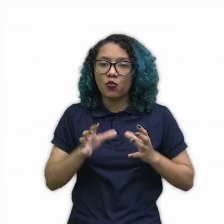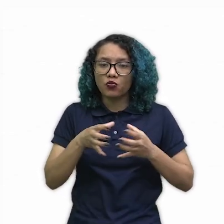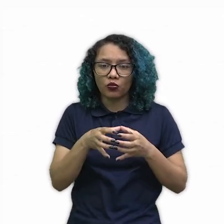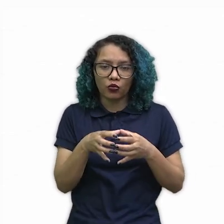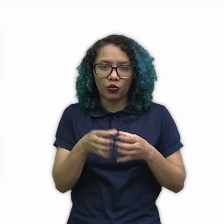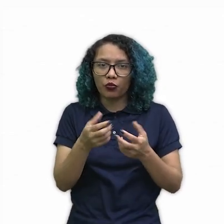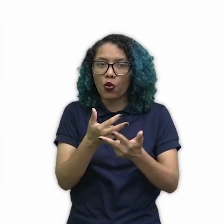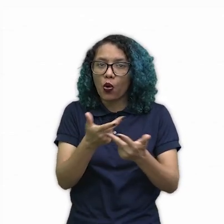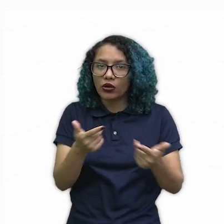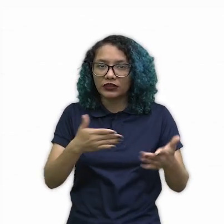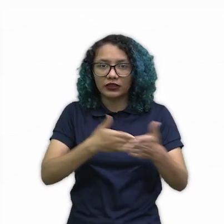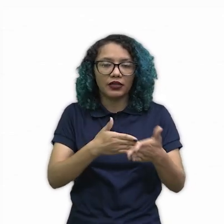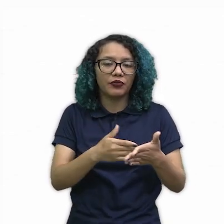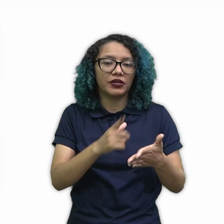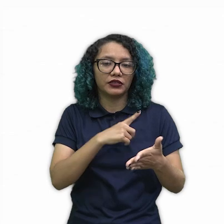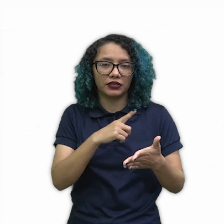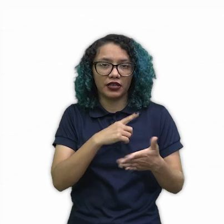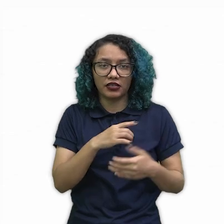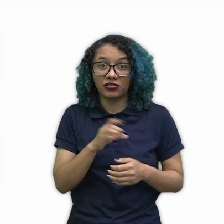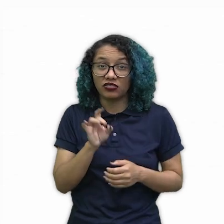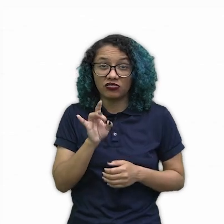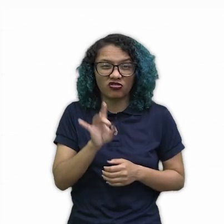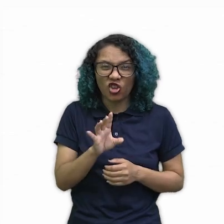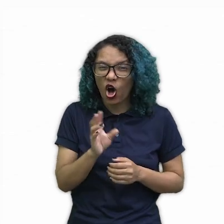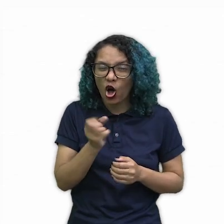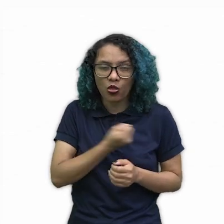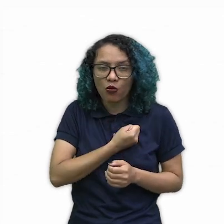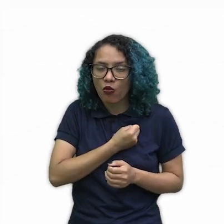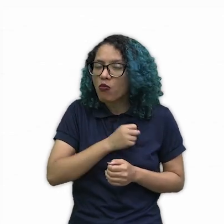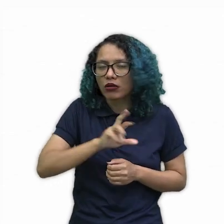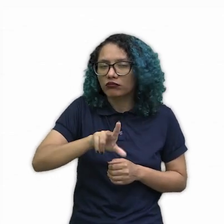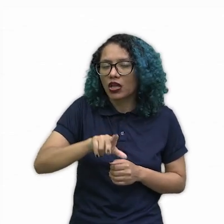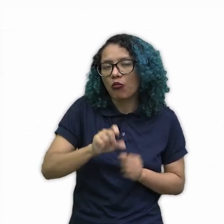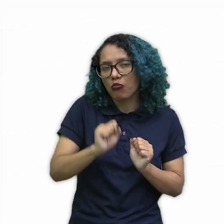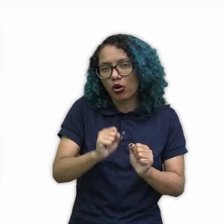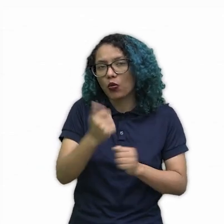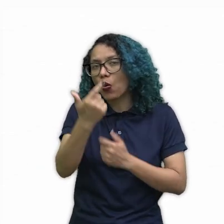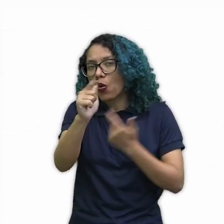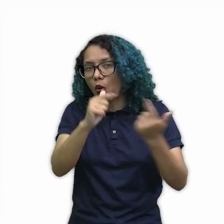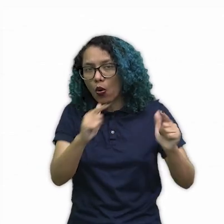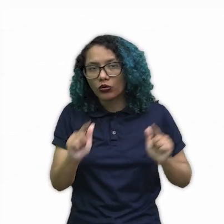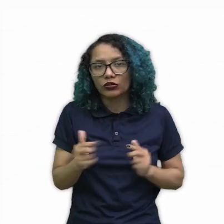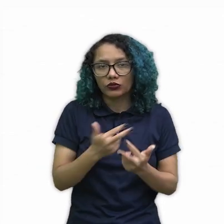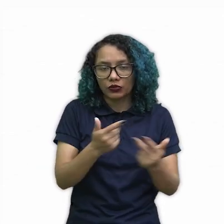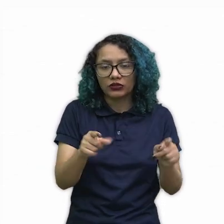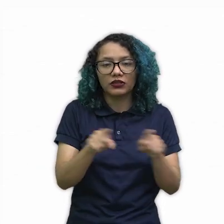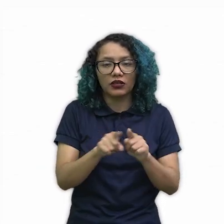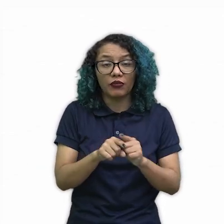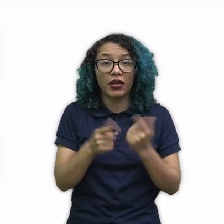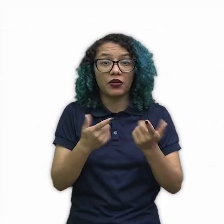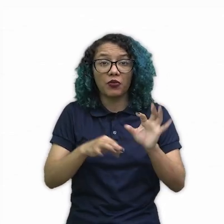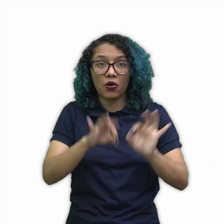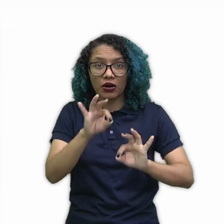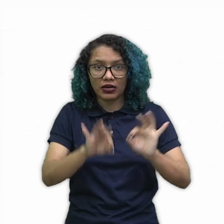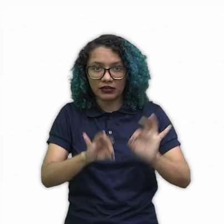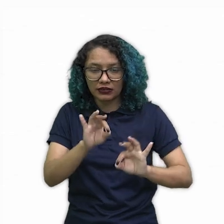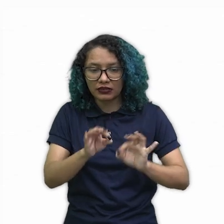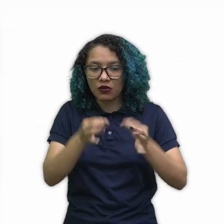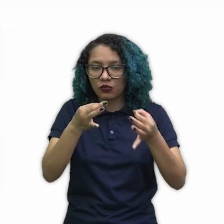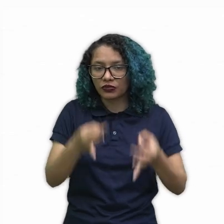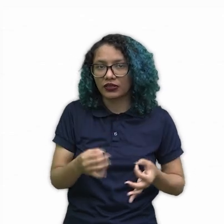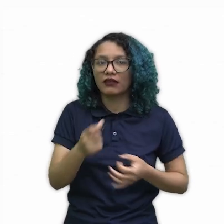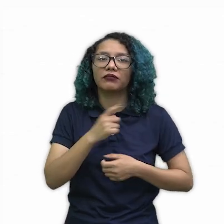números, conforme eu já falei, tá bom? E aí essas sequências estão organizadas em uma ordem específica,